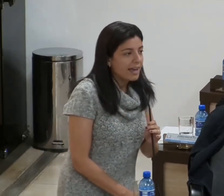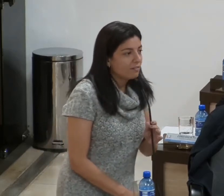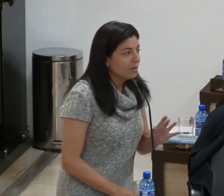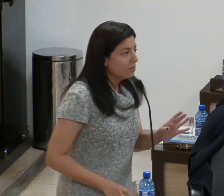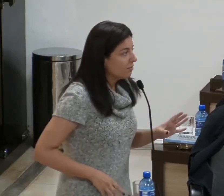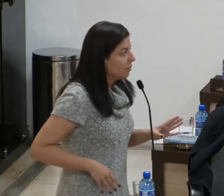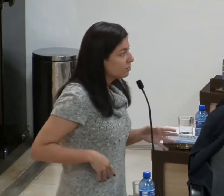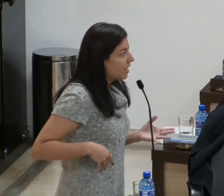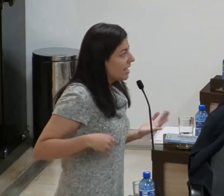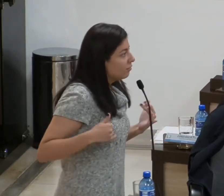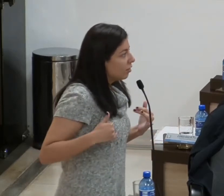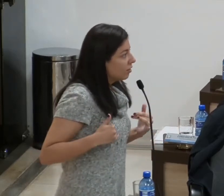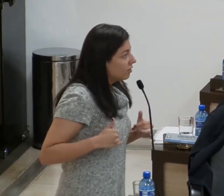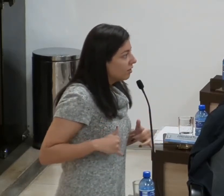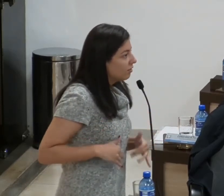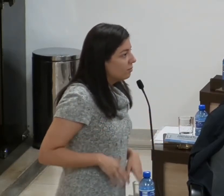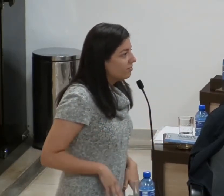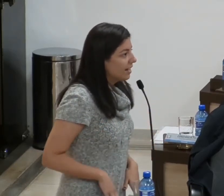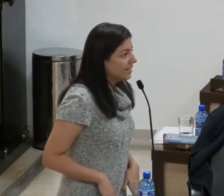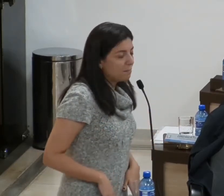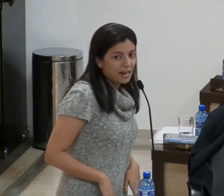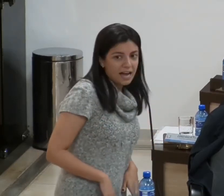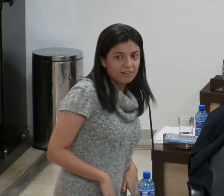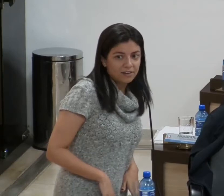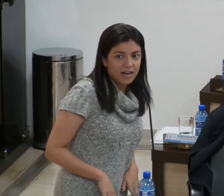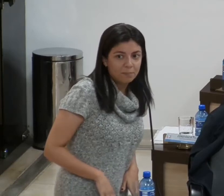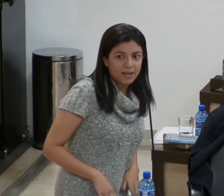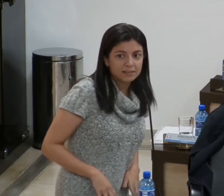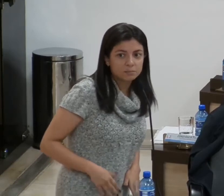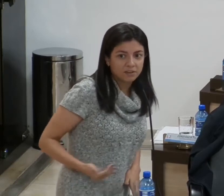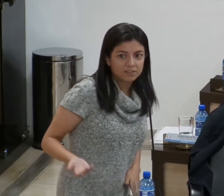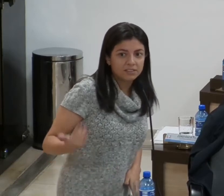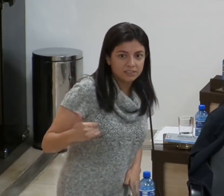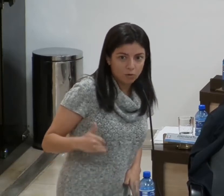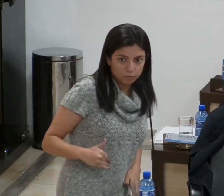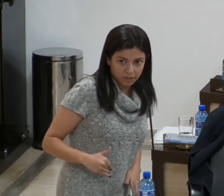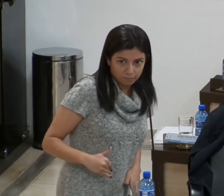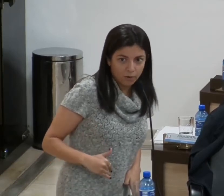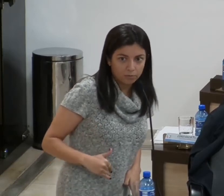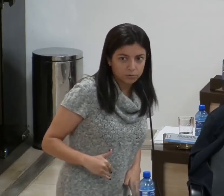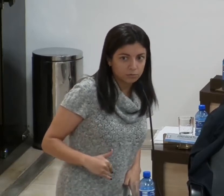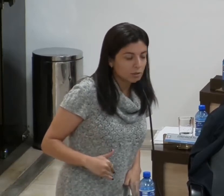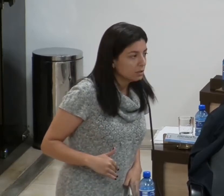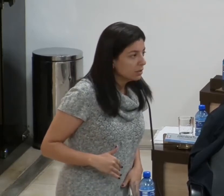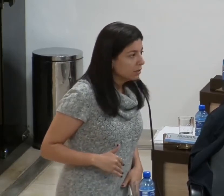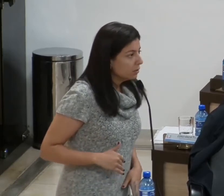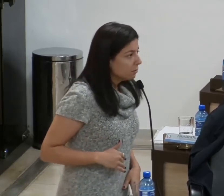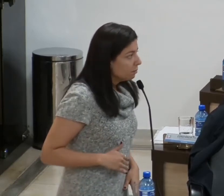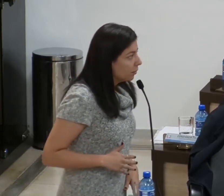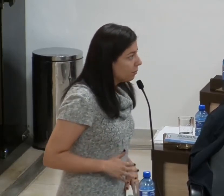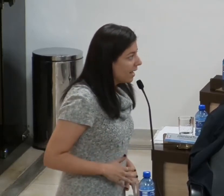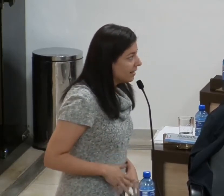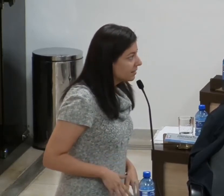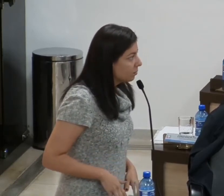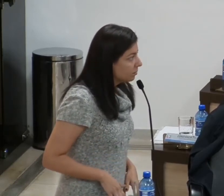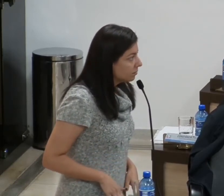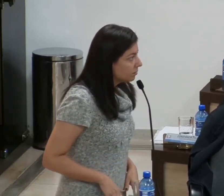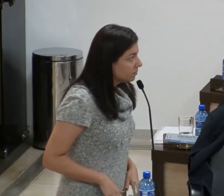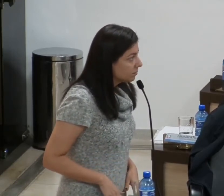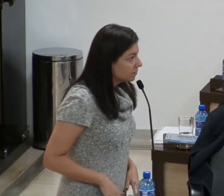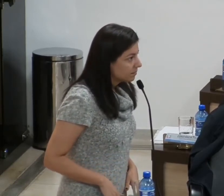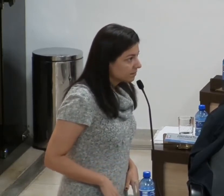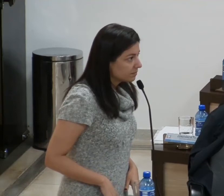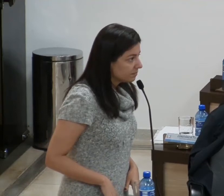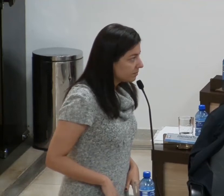Sim, vamos lá, eu vou me valer da palavra apenas para fazer esse contraponto, por uma razão...